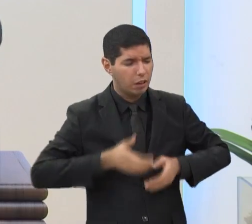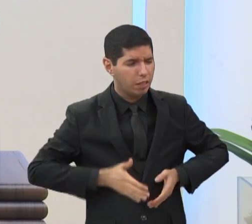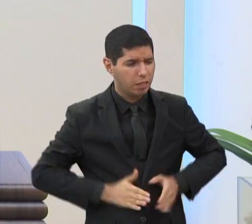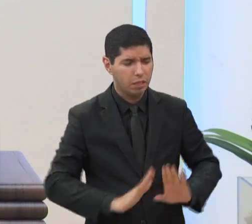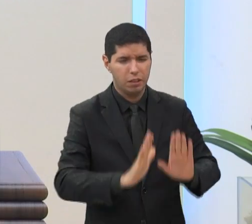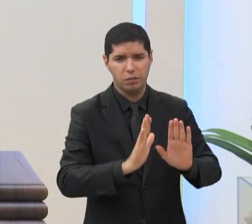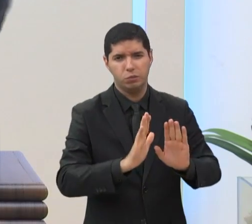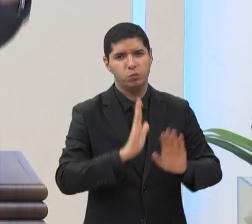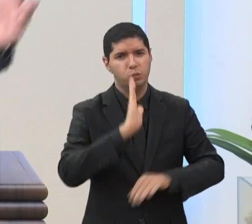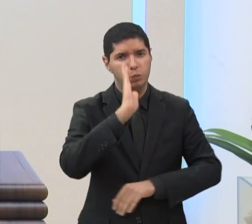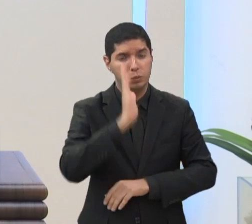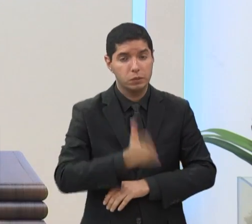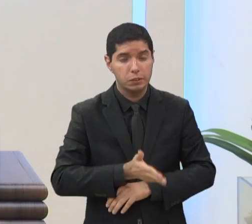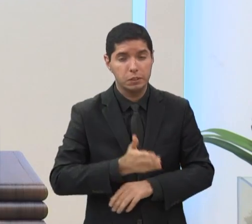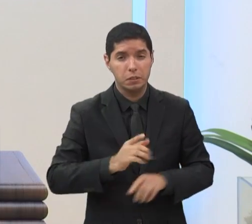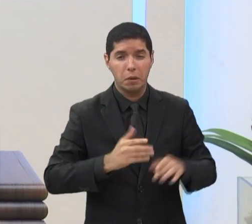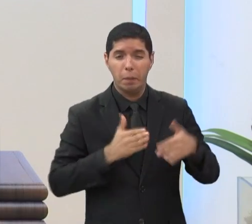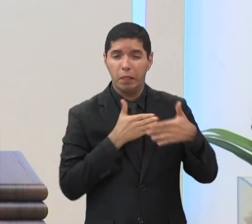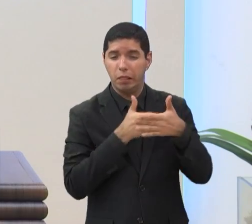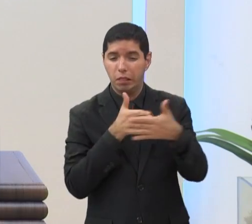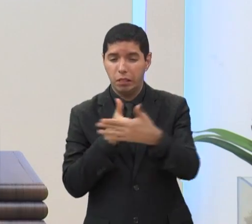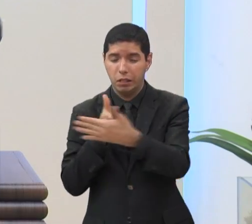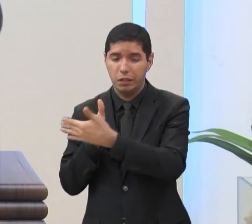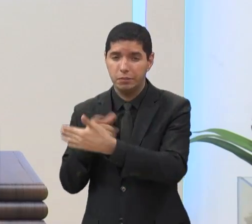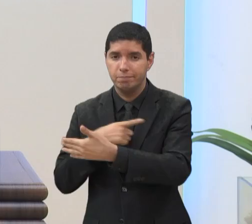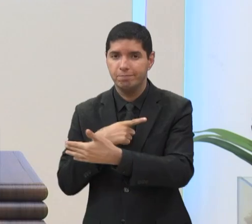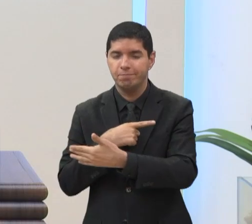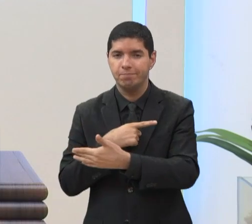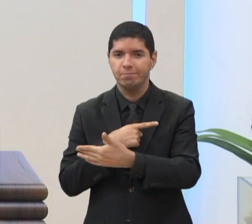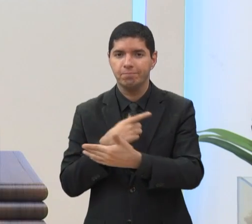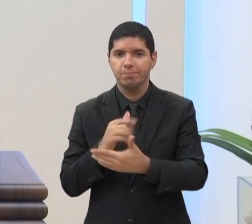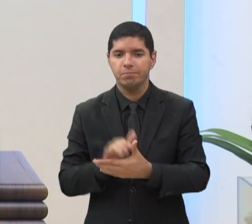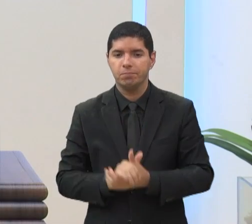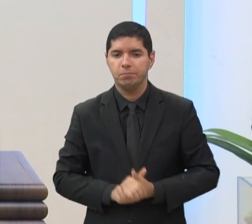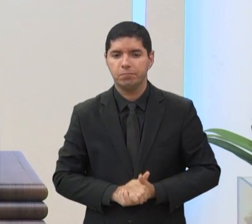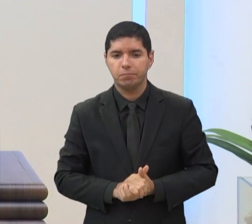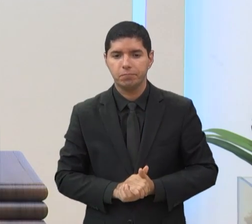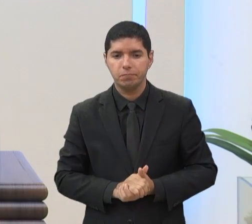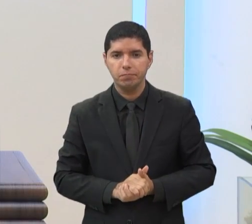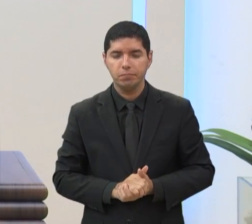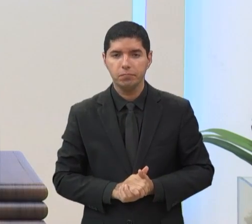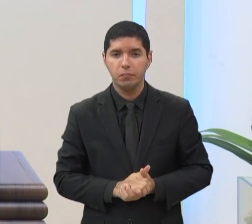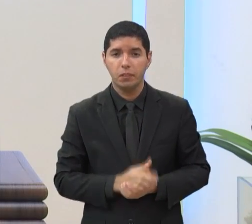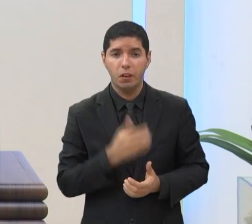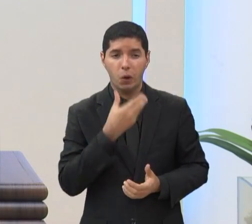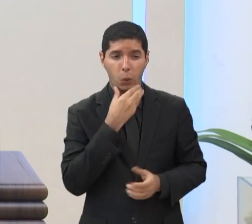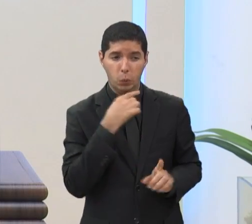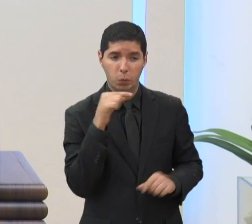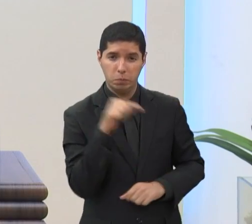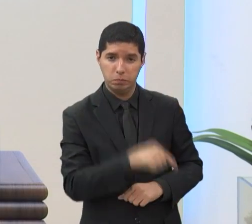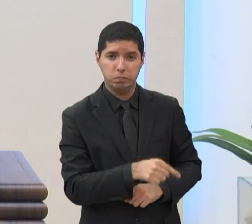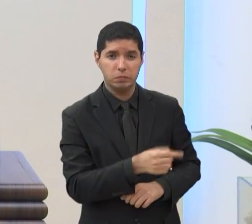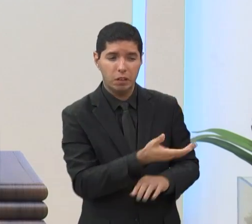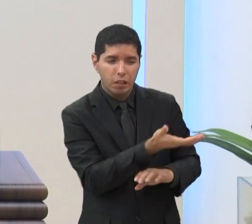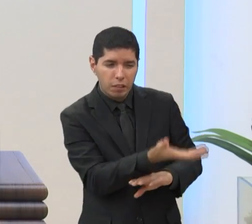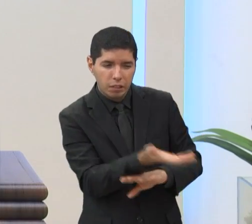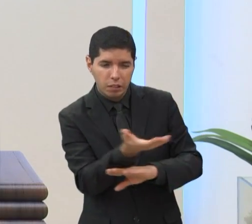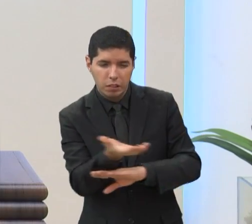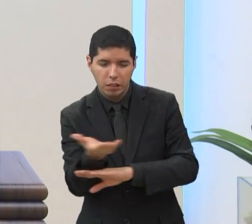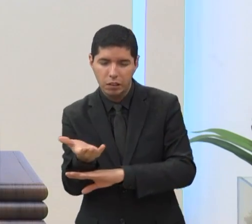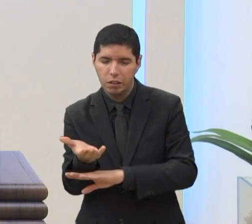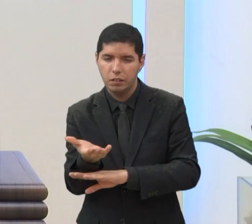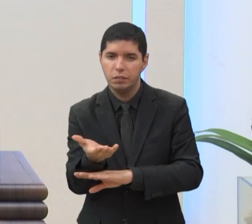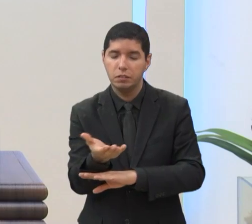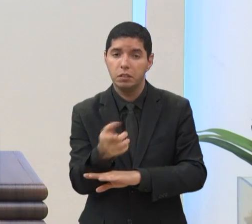que trazia tantas limitações e dificuldades que o levava a mendigar. Talvez esta não seja